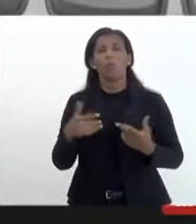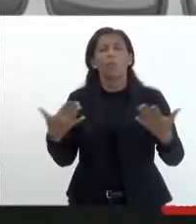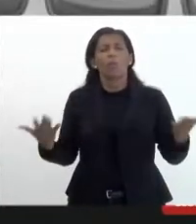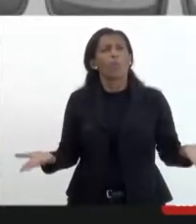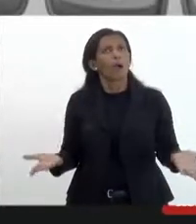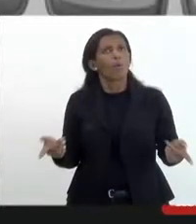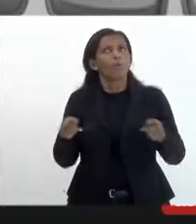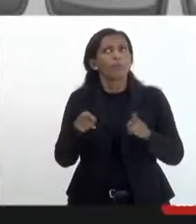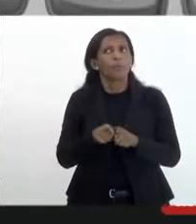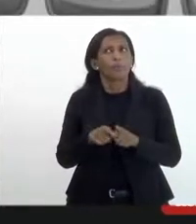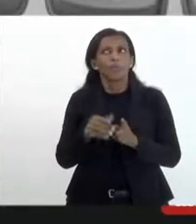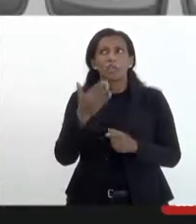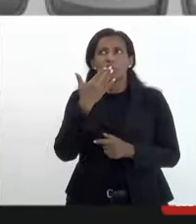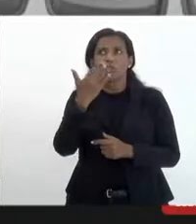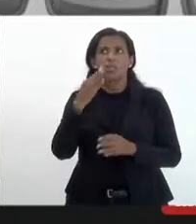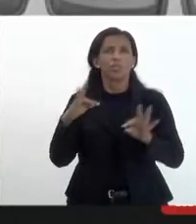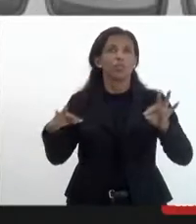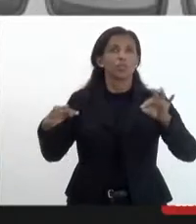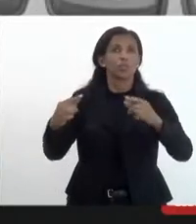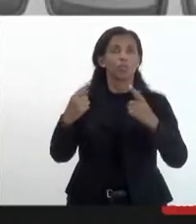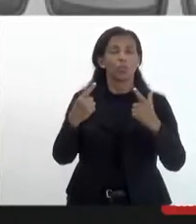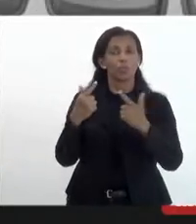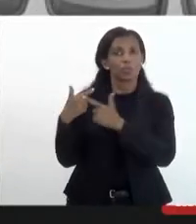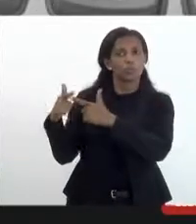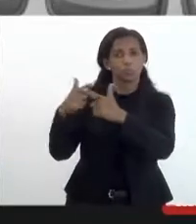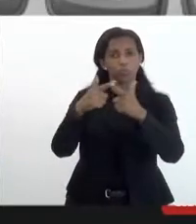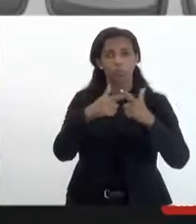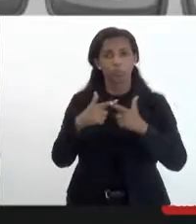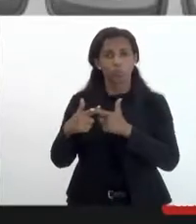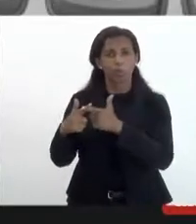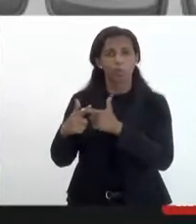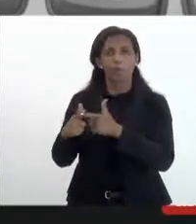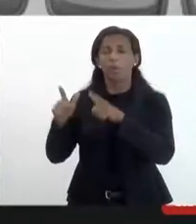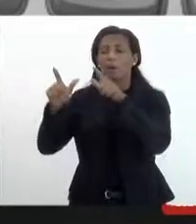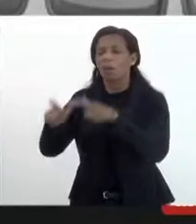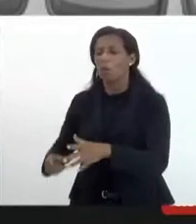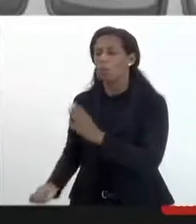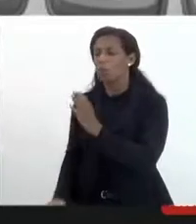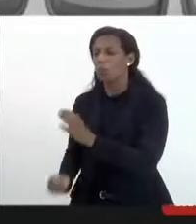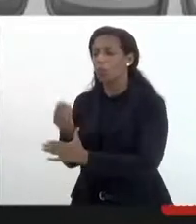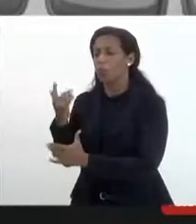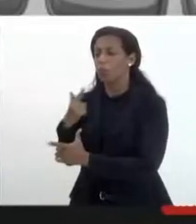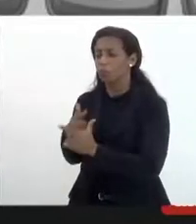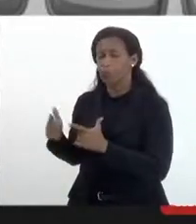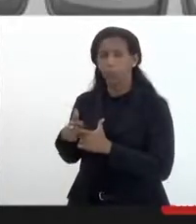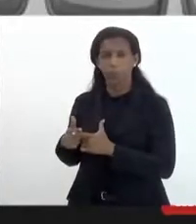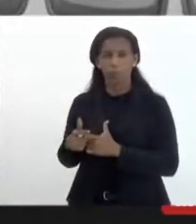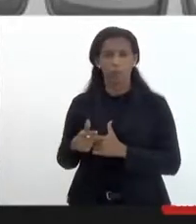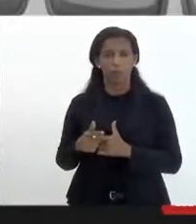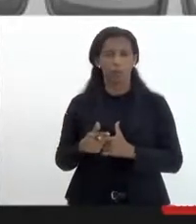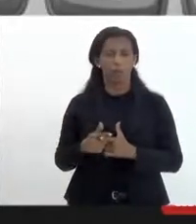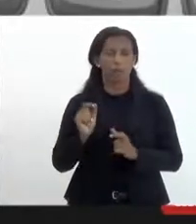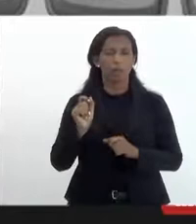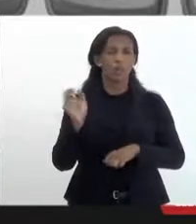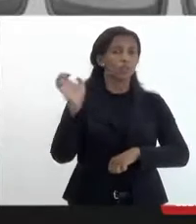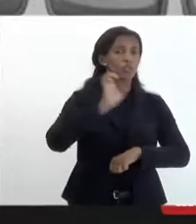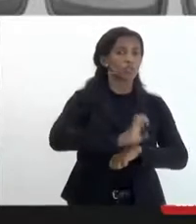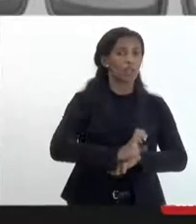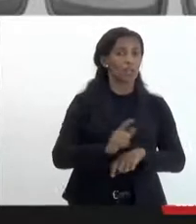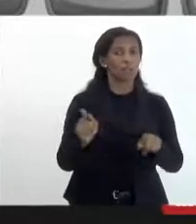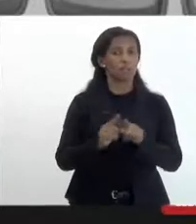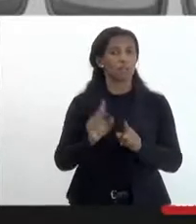é, diante disso tudo, atacando a causa raiz, a perspectiva que o Estado tem de